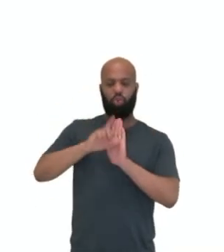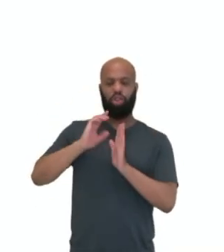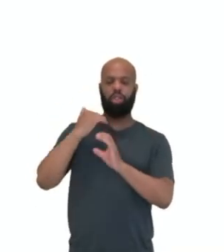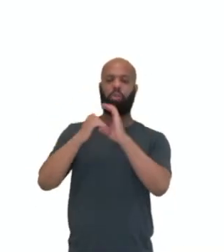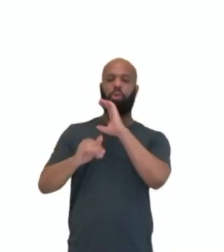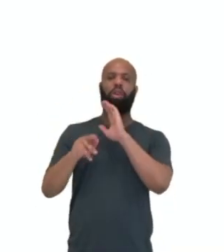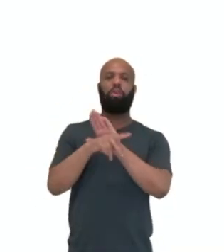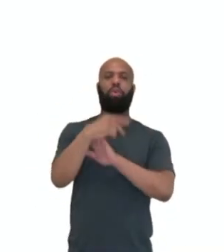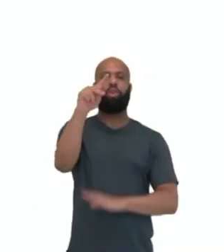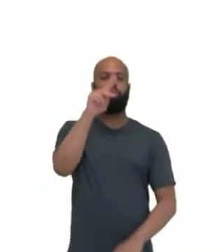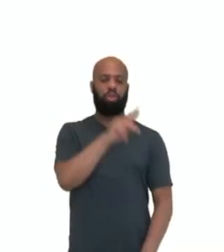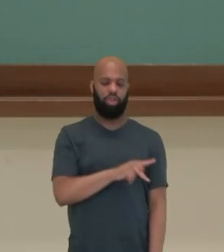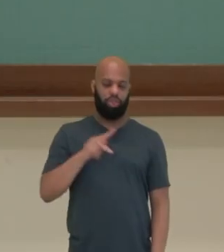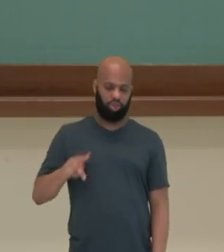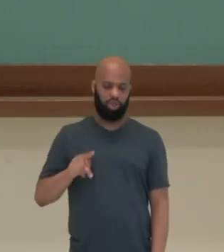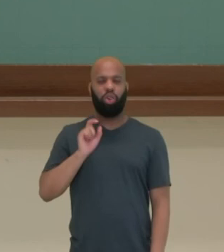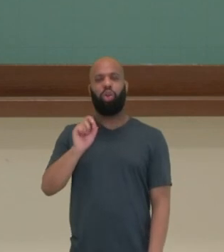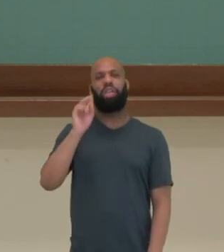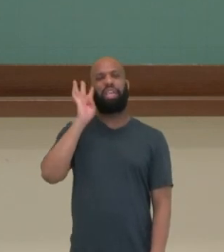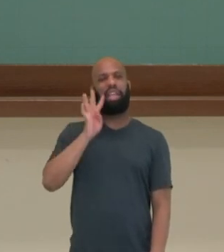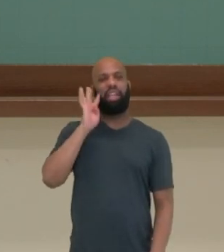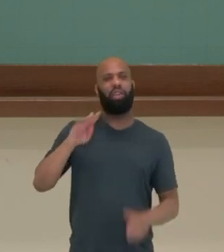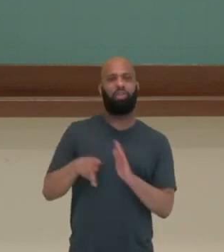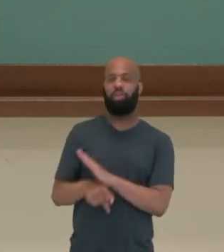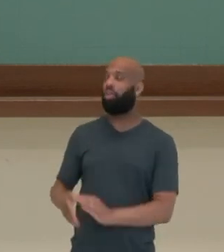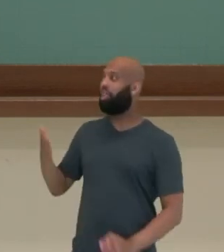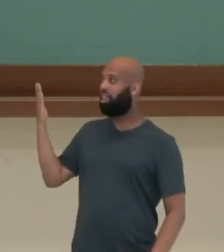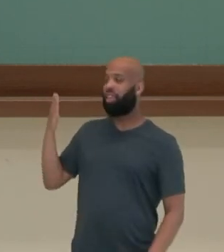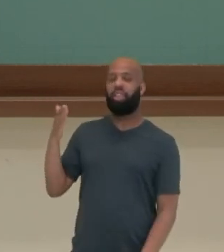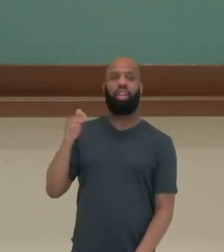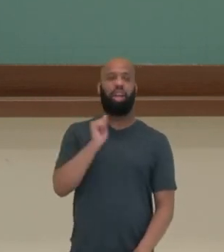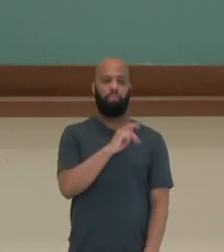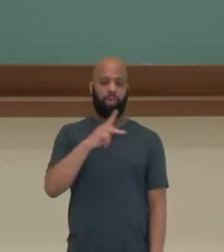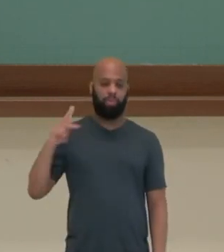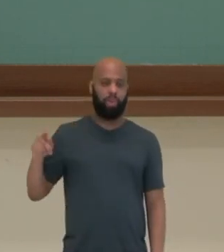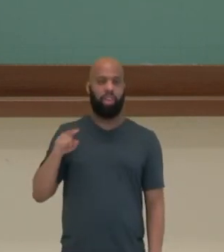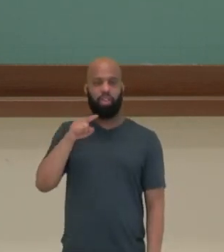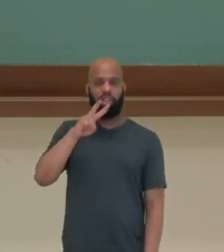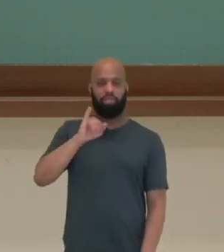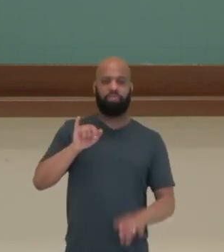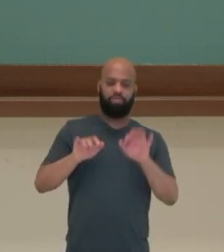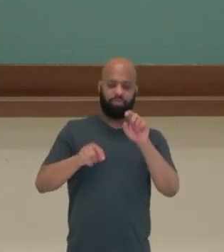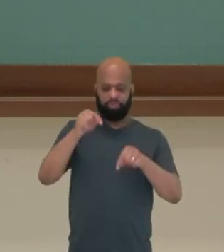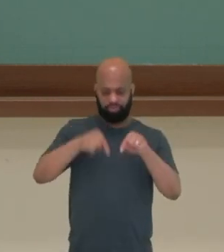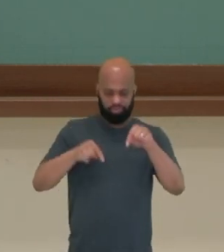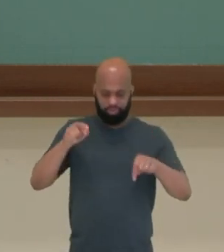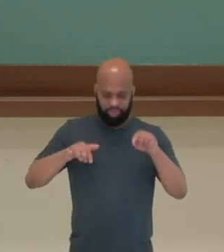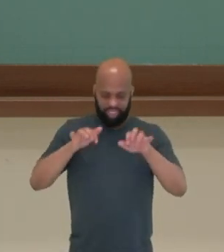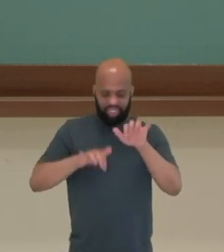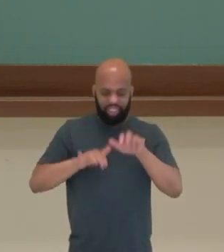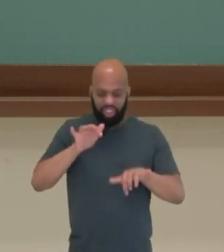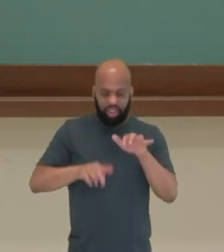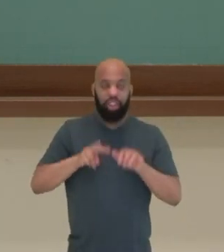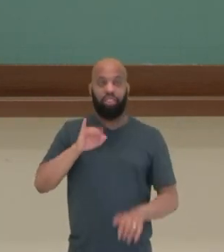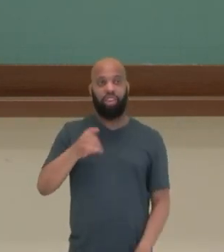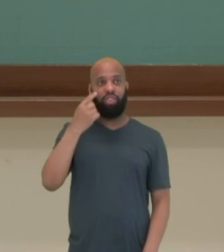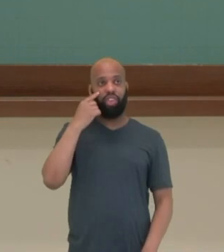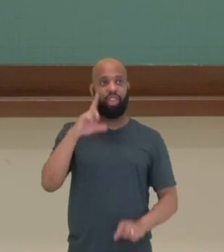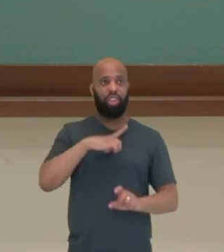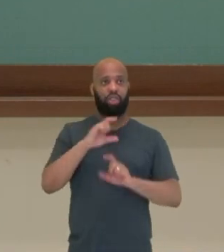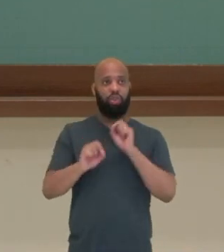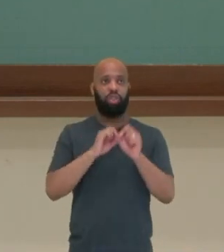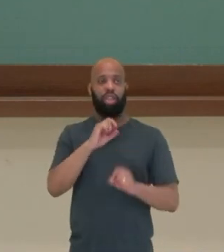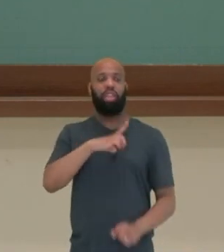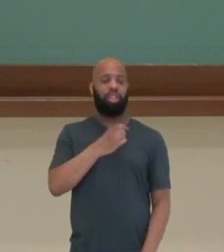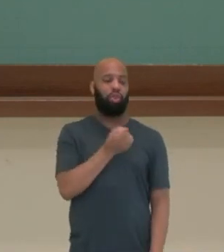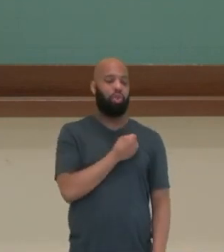professor. O que é bacana do aplicativo? Que você, à medida que está digitando, você vai observar que tem um número